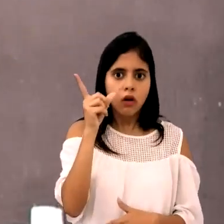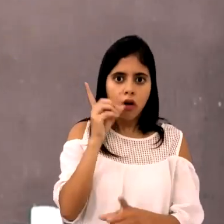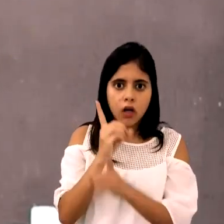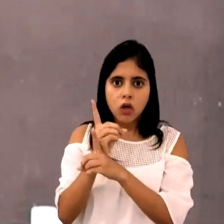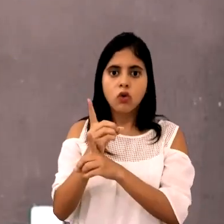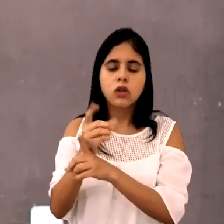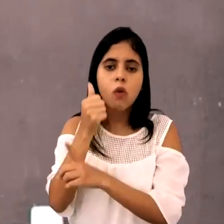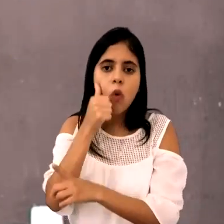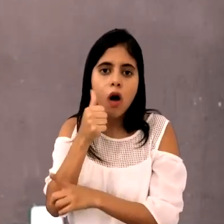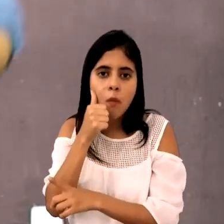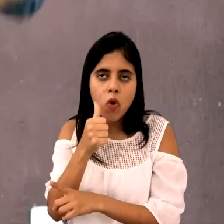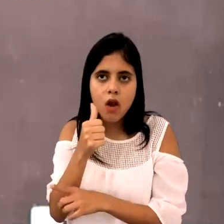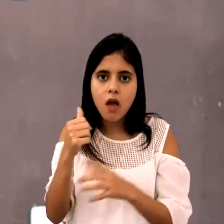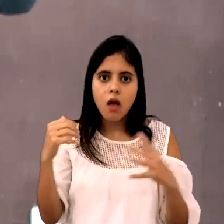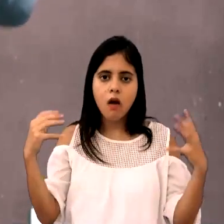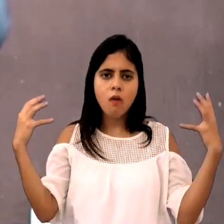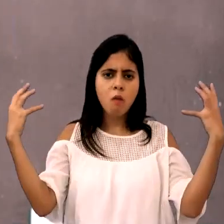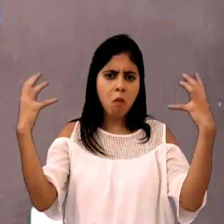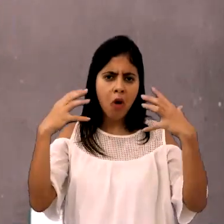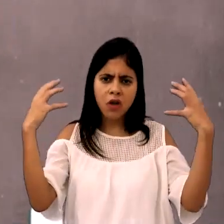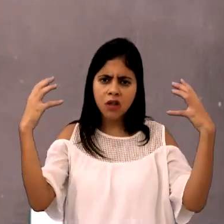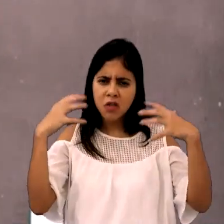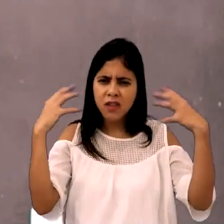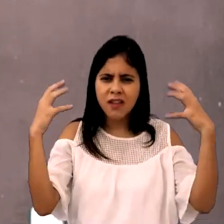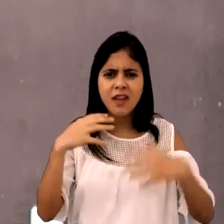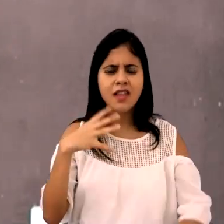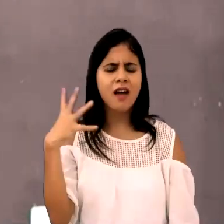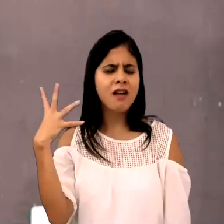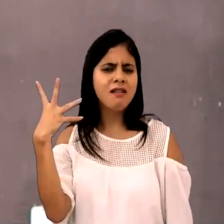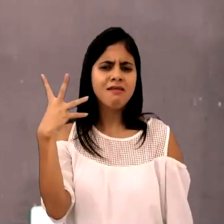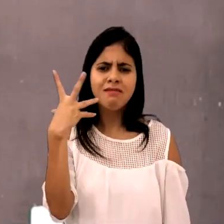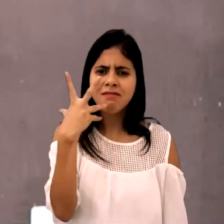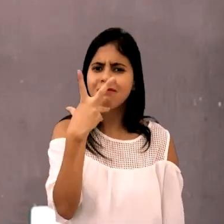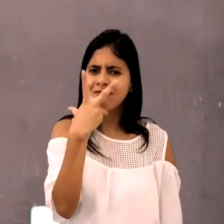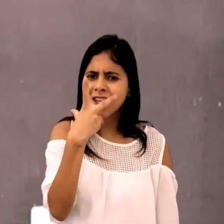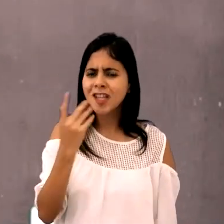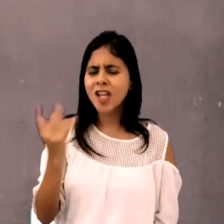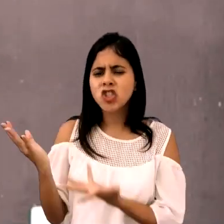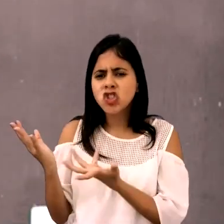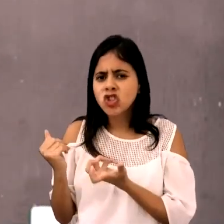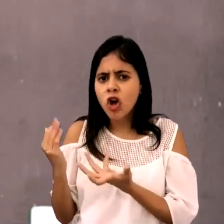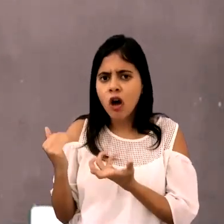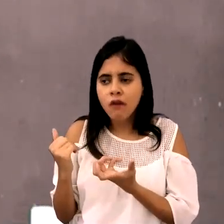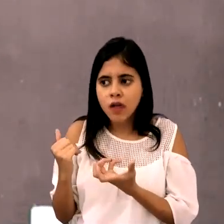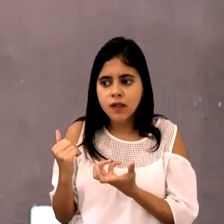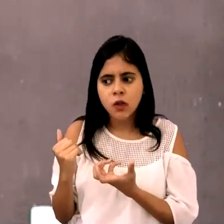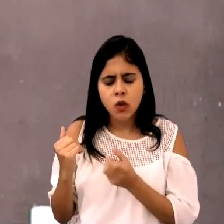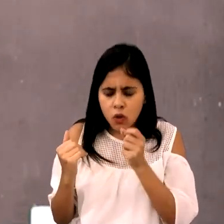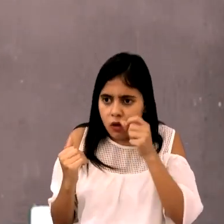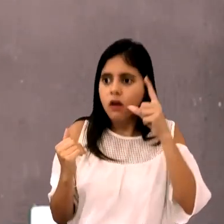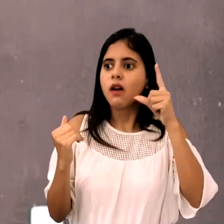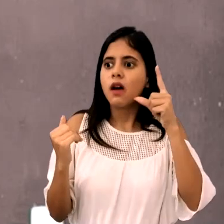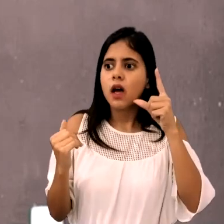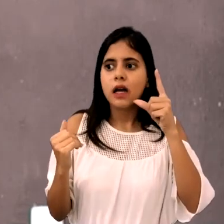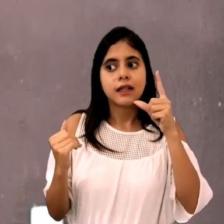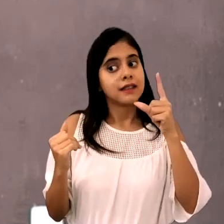uma mulher perfumada, linda e bem mais jovem que ele na frente dele.